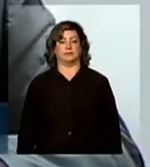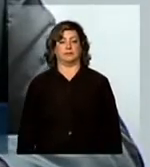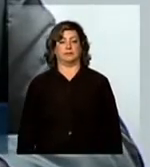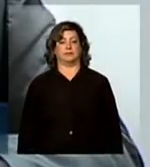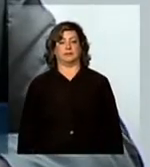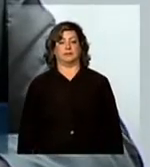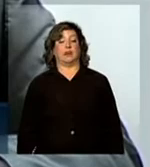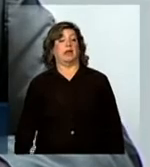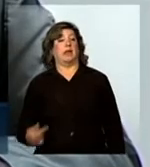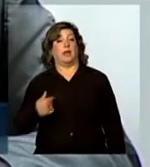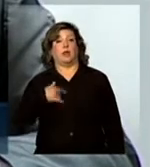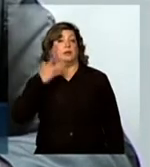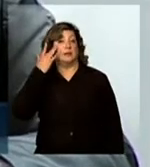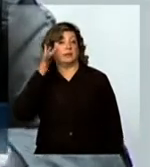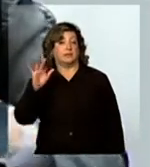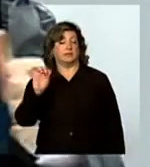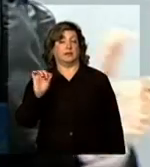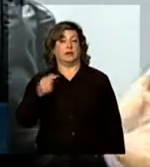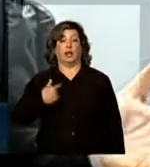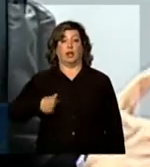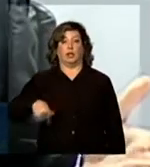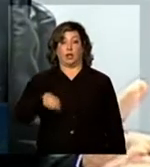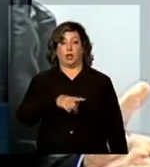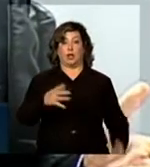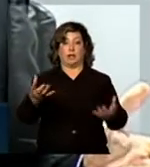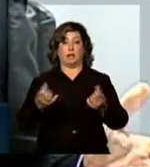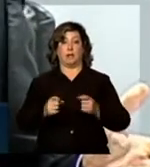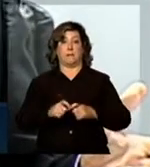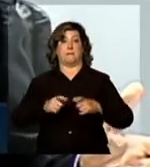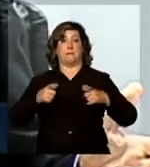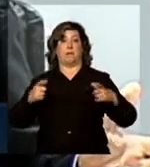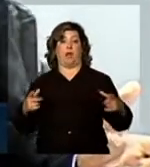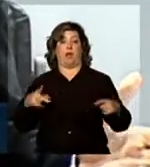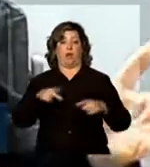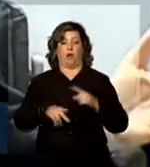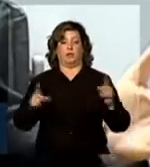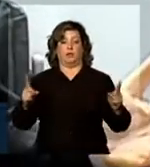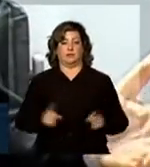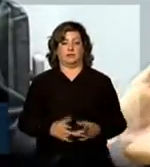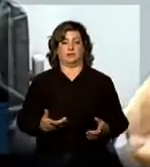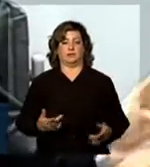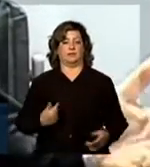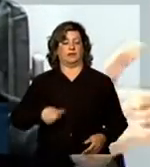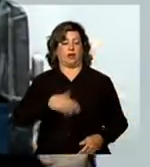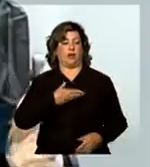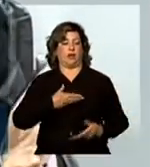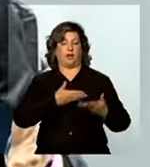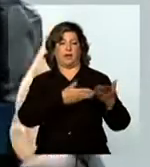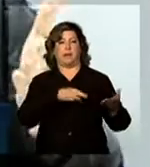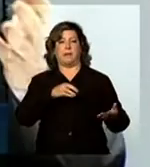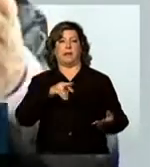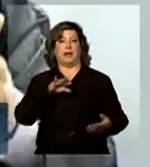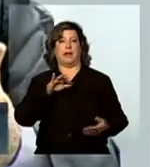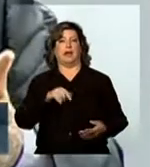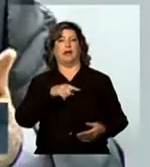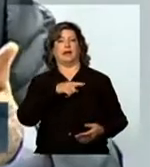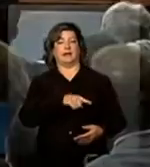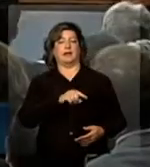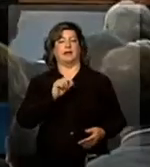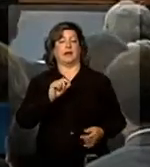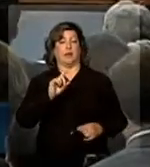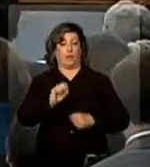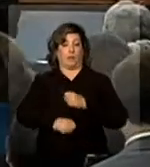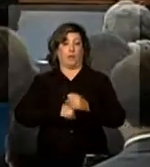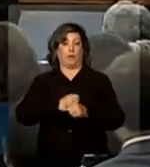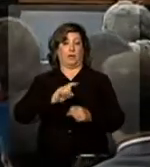Eu não sei. Nós fomos contemplados com o maior corte, né? A nossa colega, a ministra Miriam... O próximo